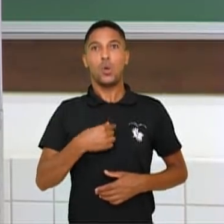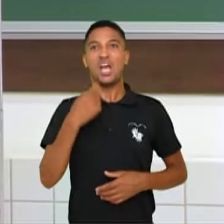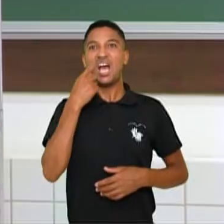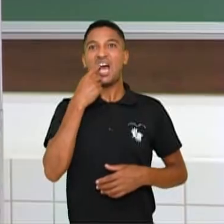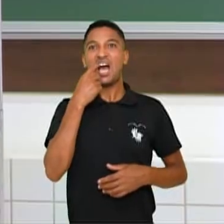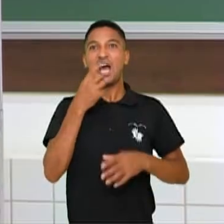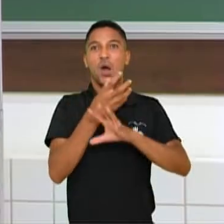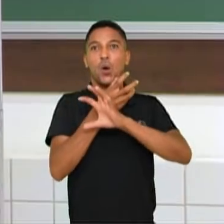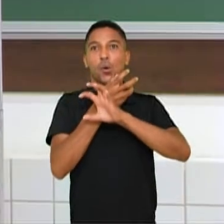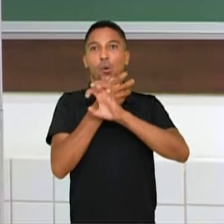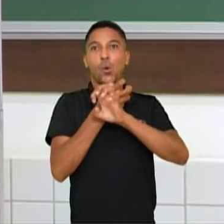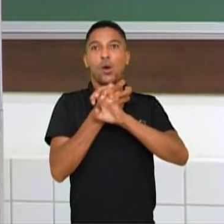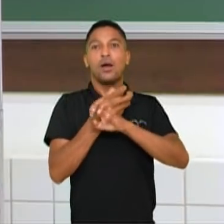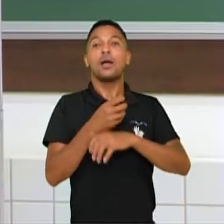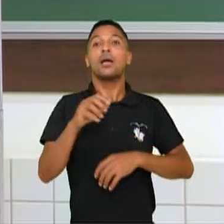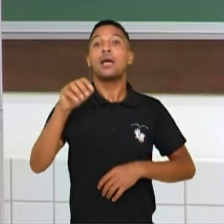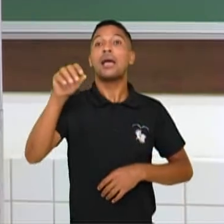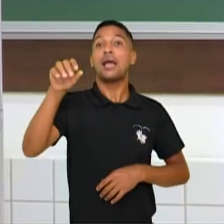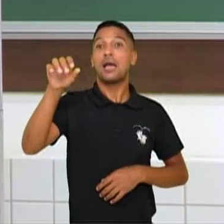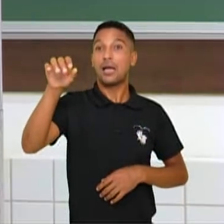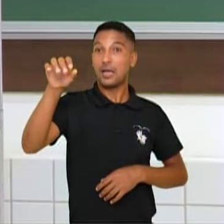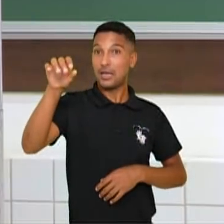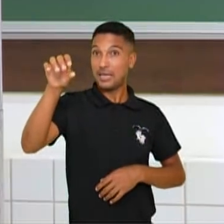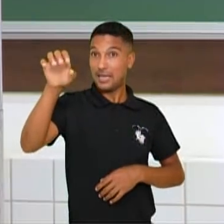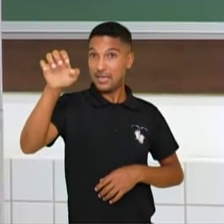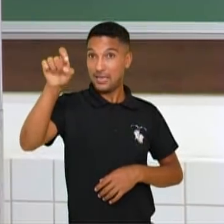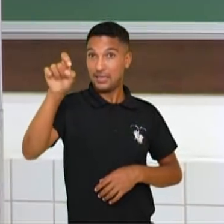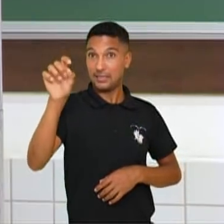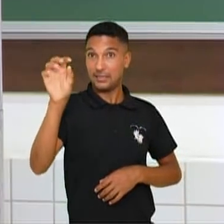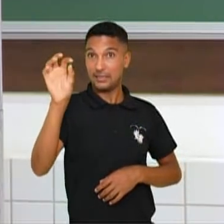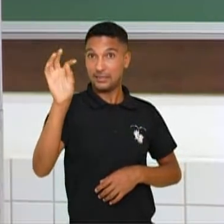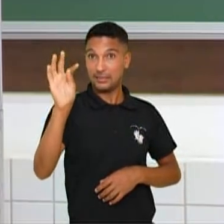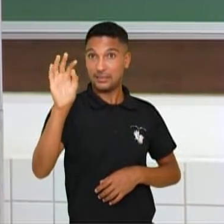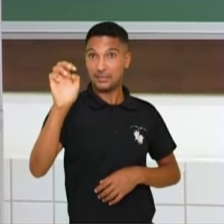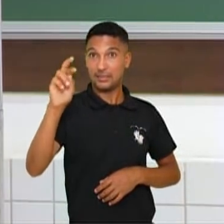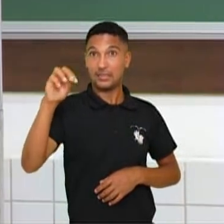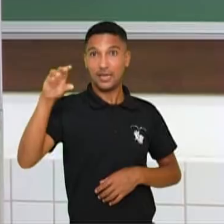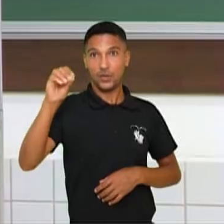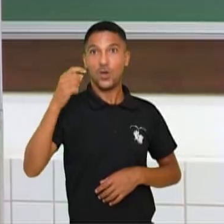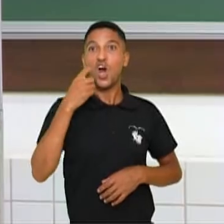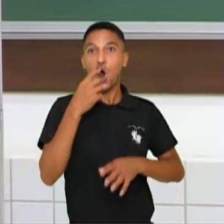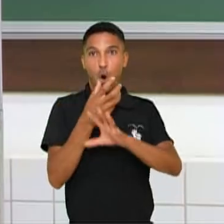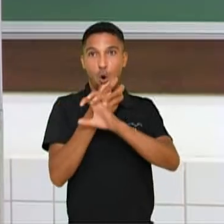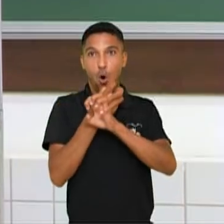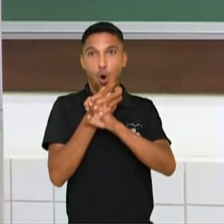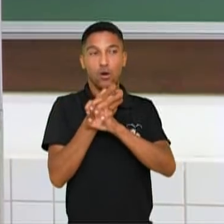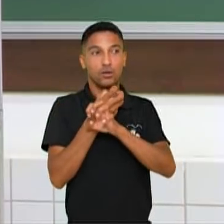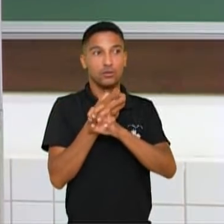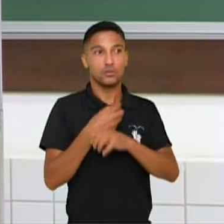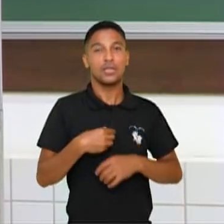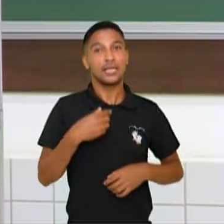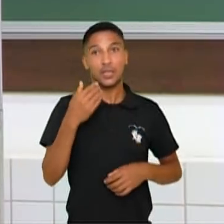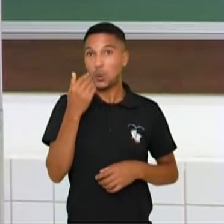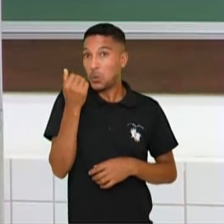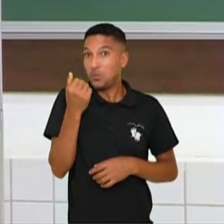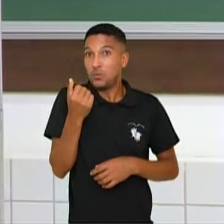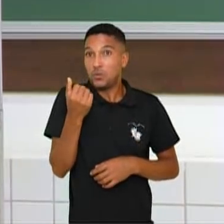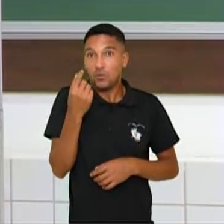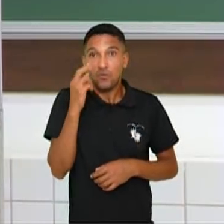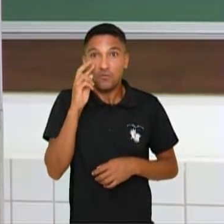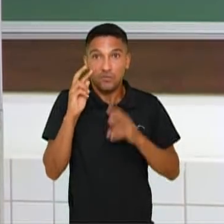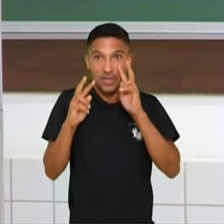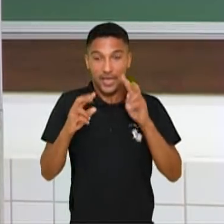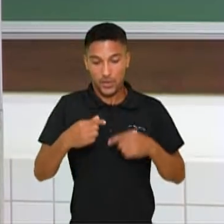peito é o osso externo. Vocês não conseguem ver aqui no esqueleto, mas ele é plano, ele é